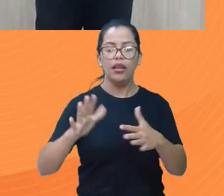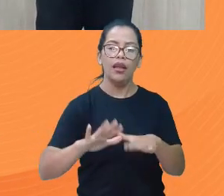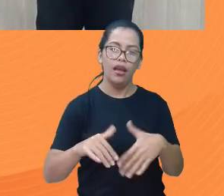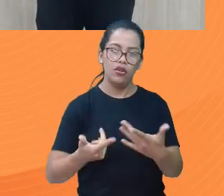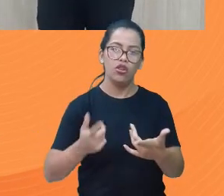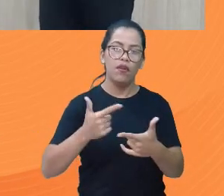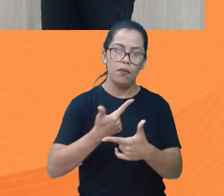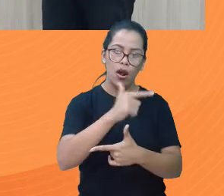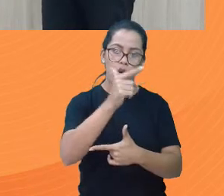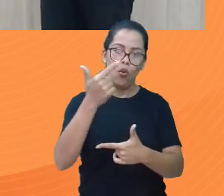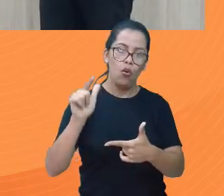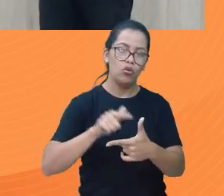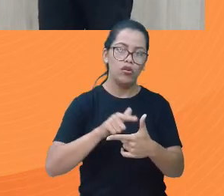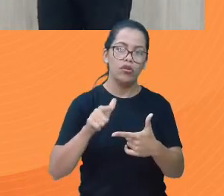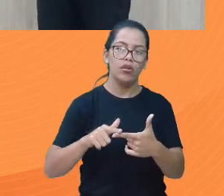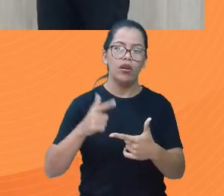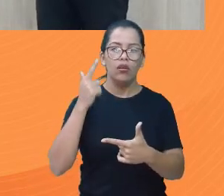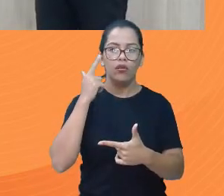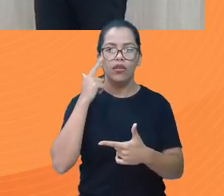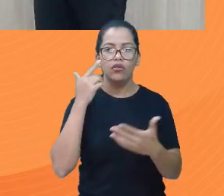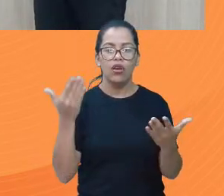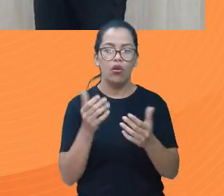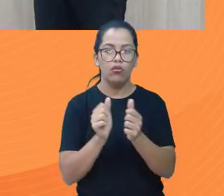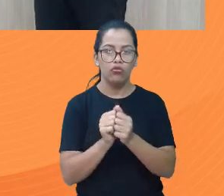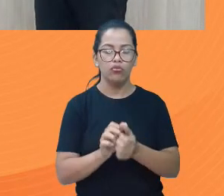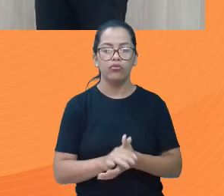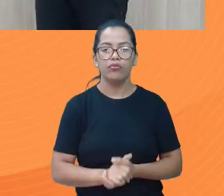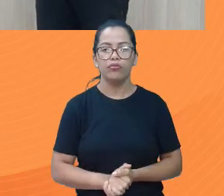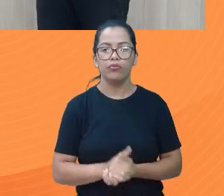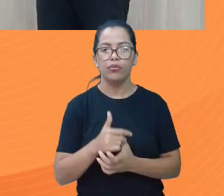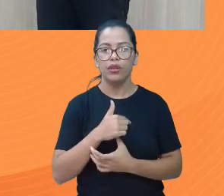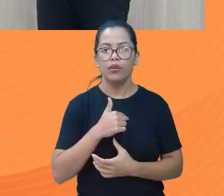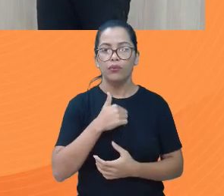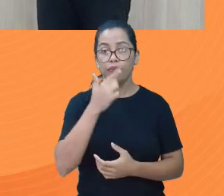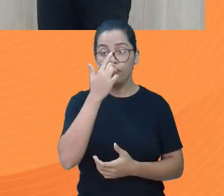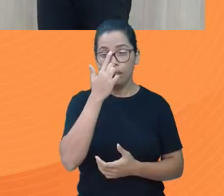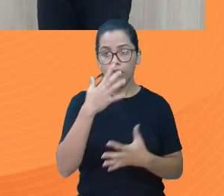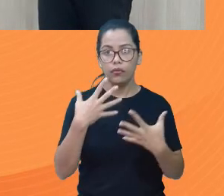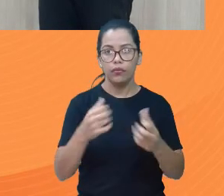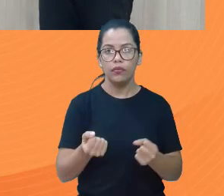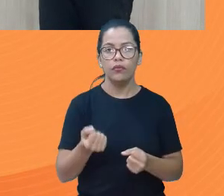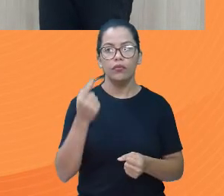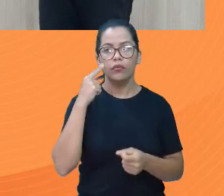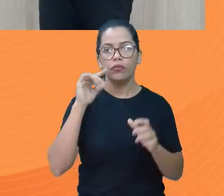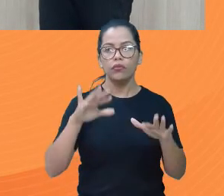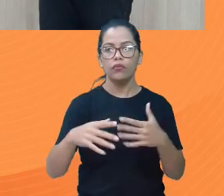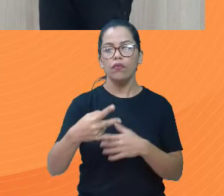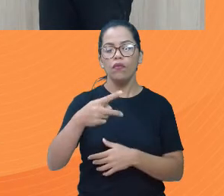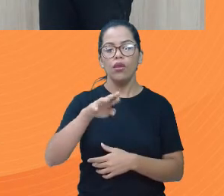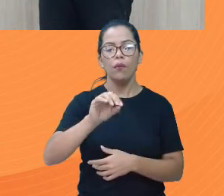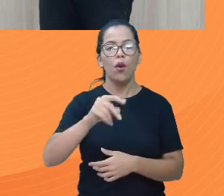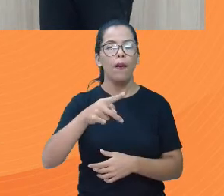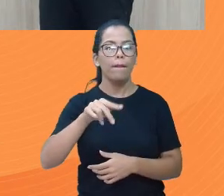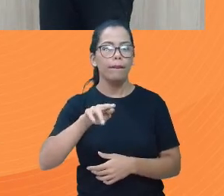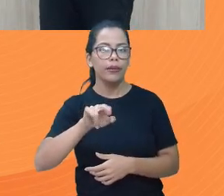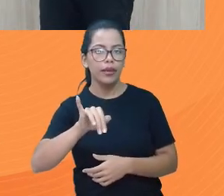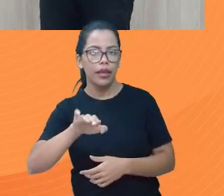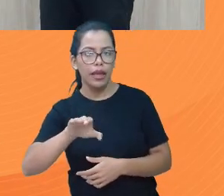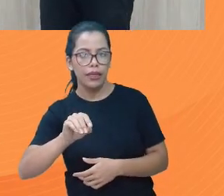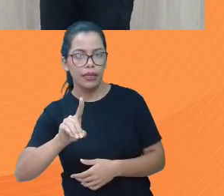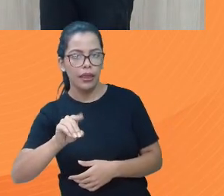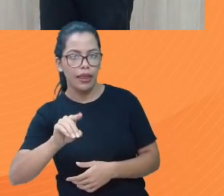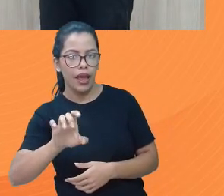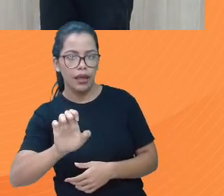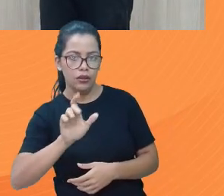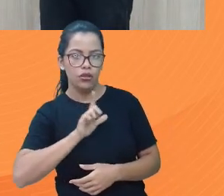colaterais e alternos, tá bom? Então acompanha aqui comigo, ó. Vamos ver as propriedades que existem entre esses ângulos,